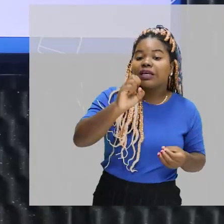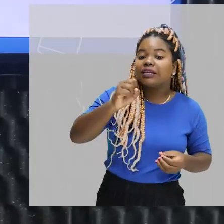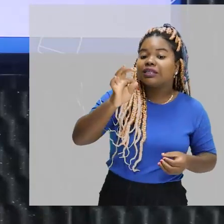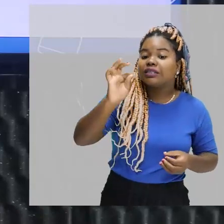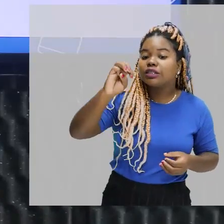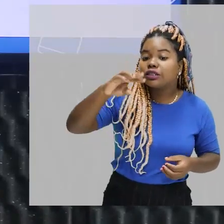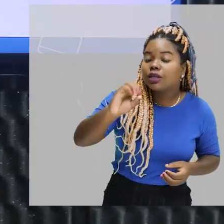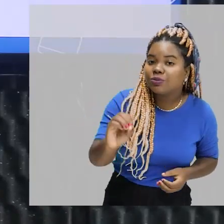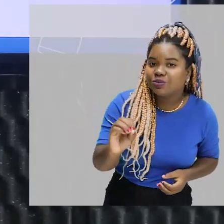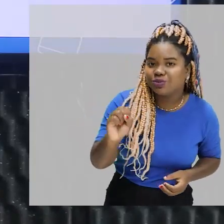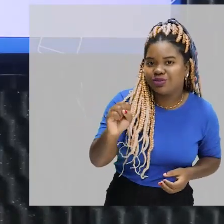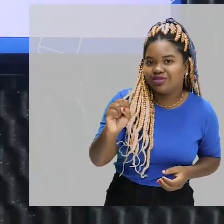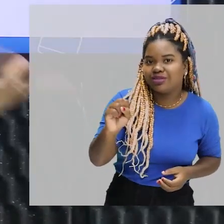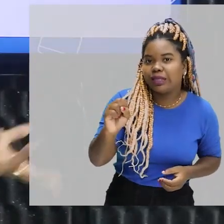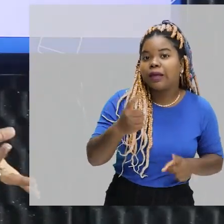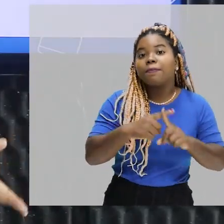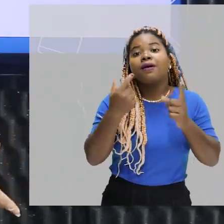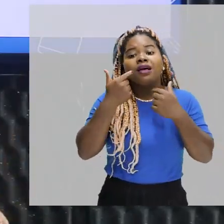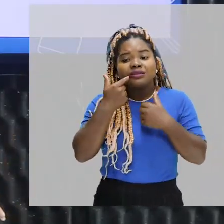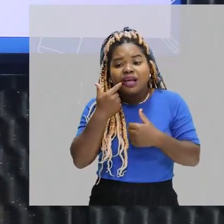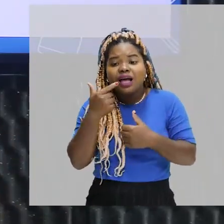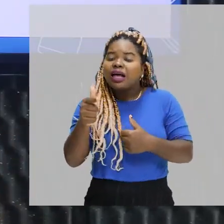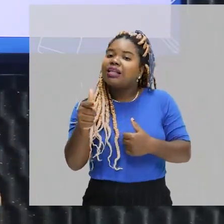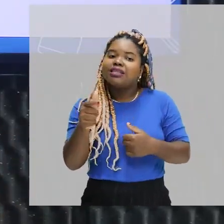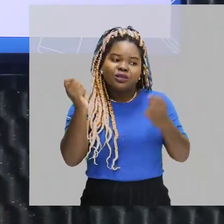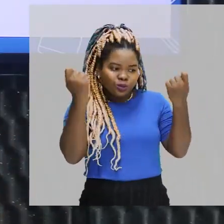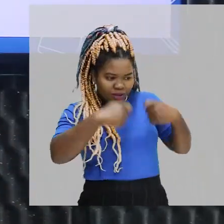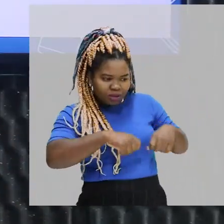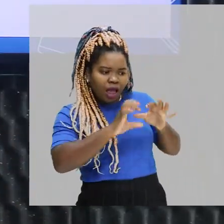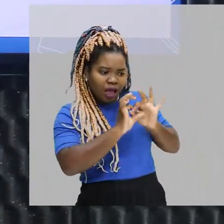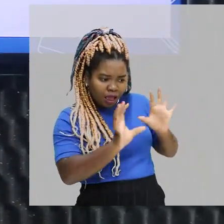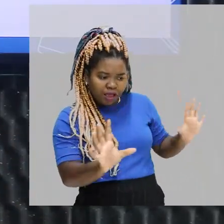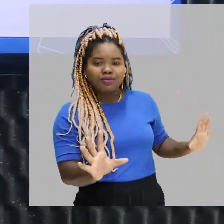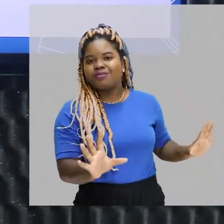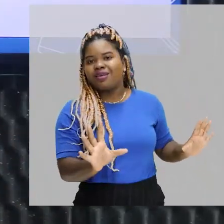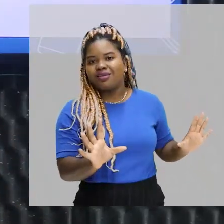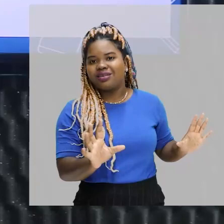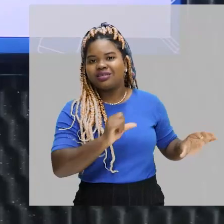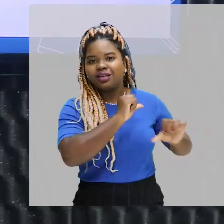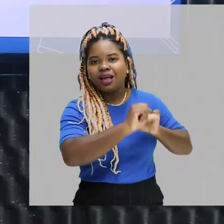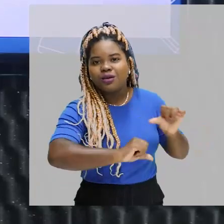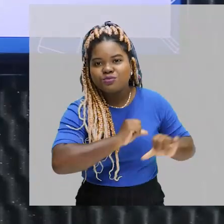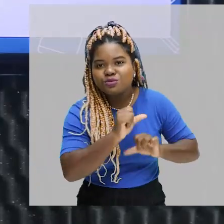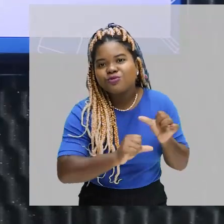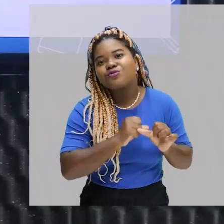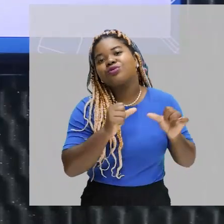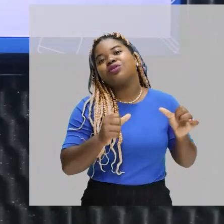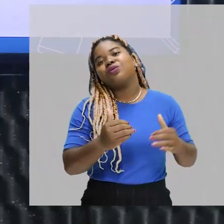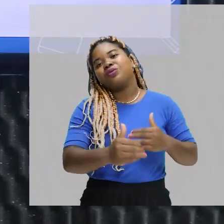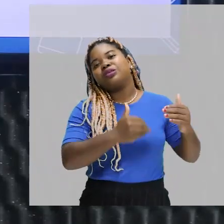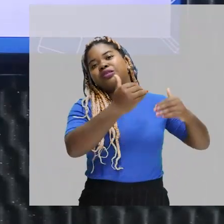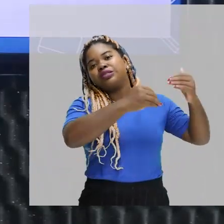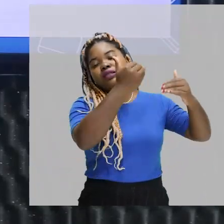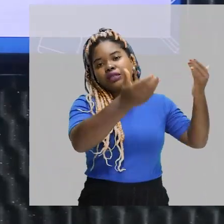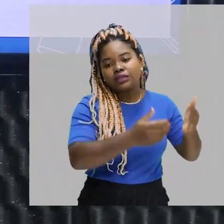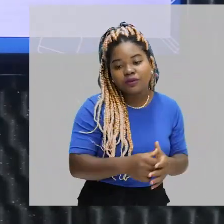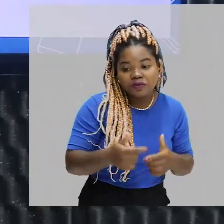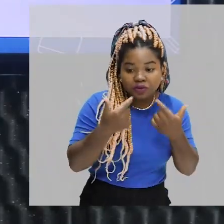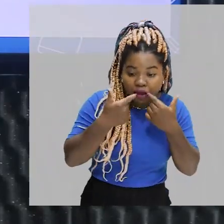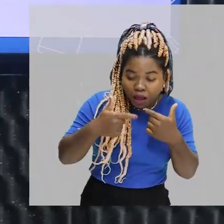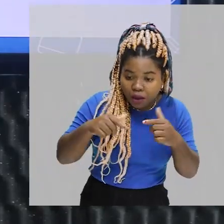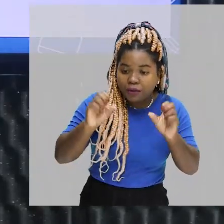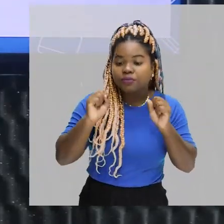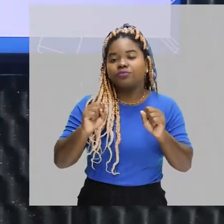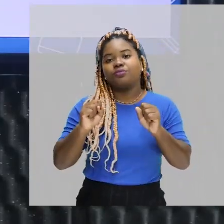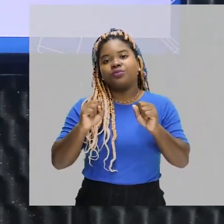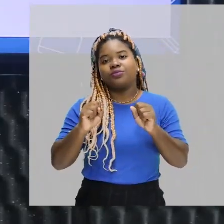nós. Mas a língua permite essas mudanças, essas evoluções. No